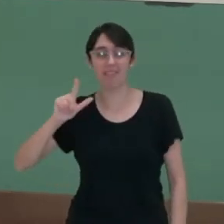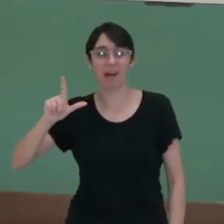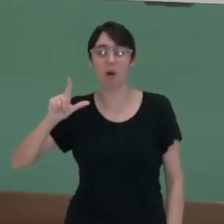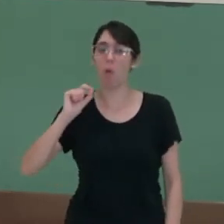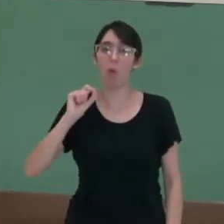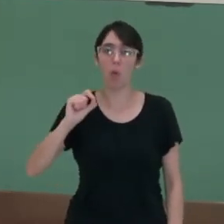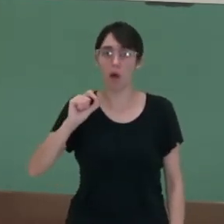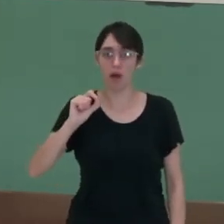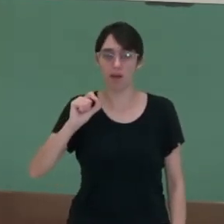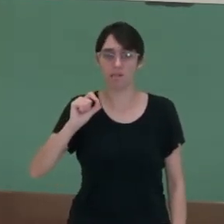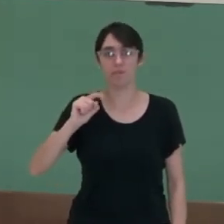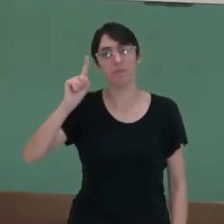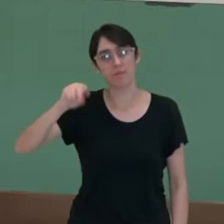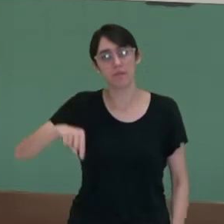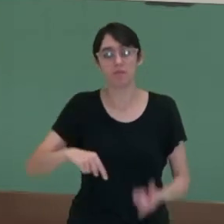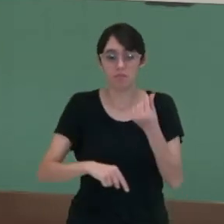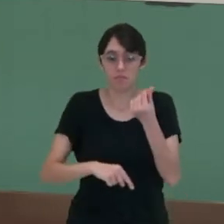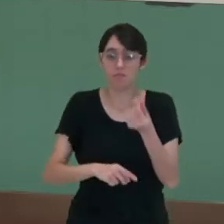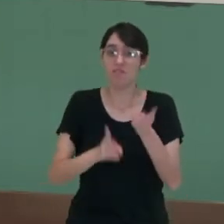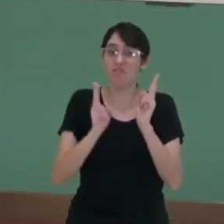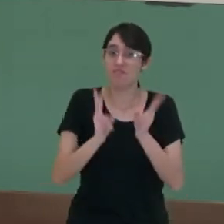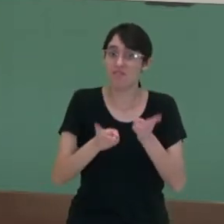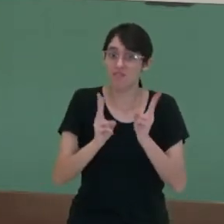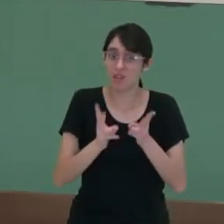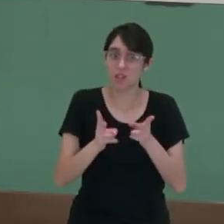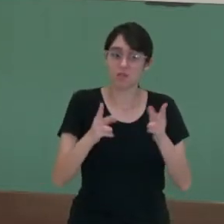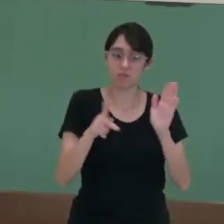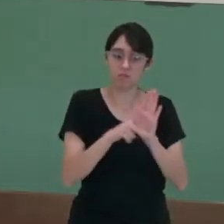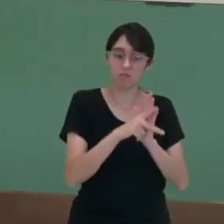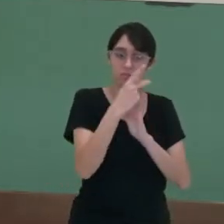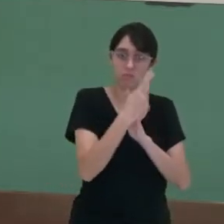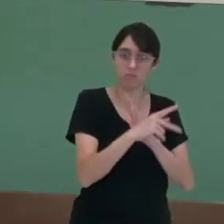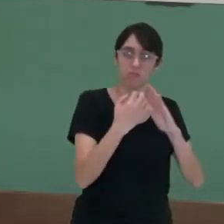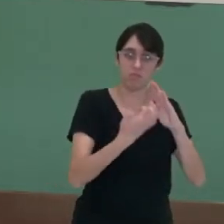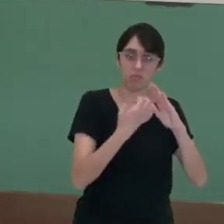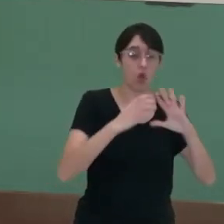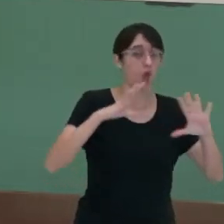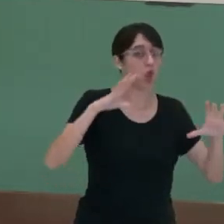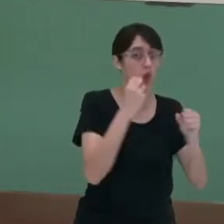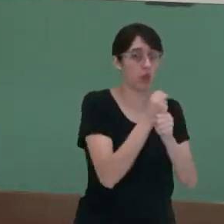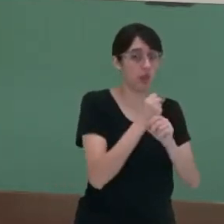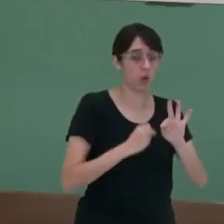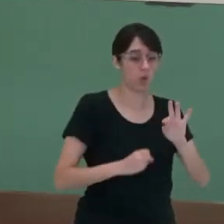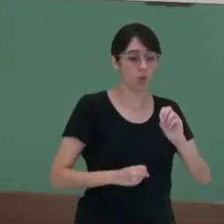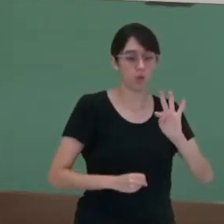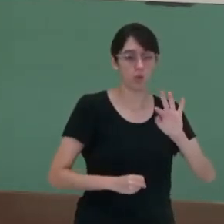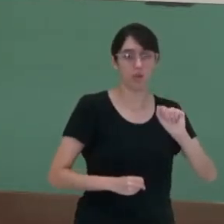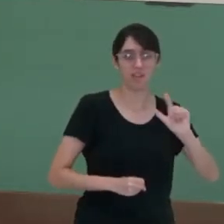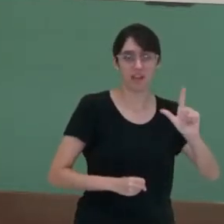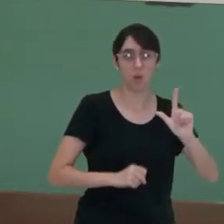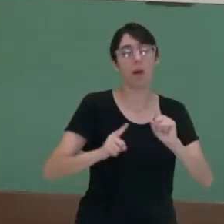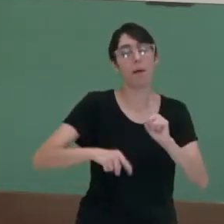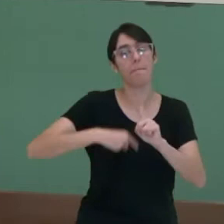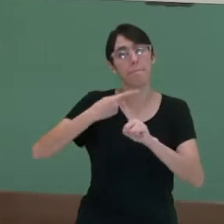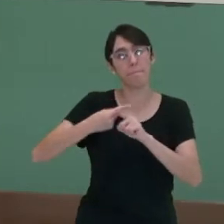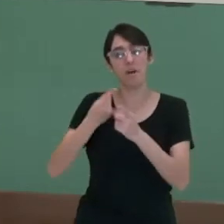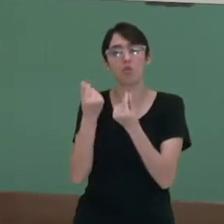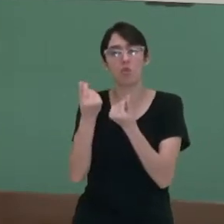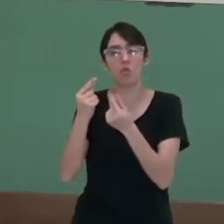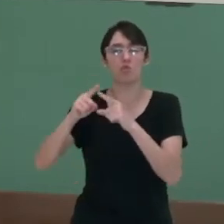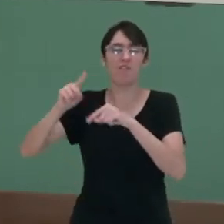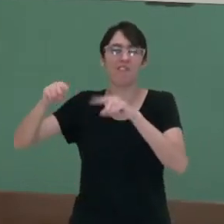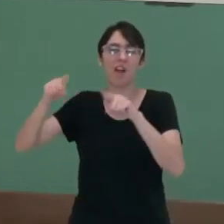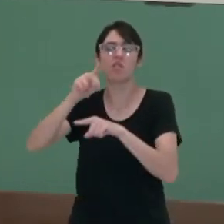o custo fixo total da empresa, mais o custo que é variável, que é a matéria-prima que você